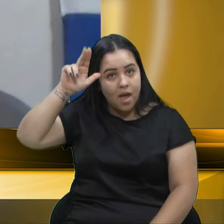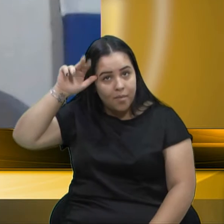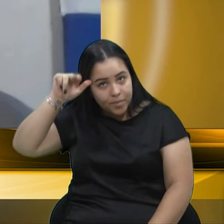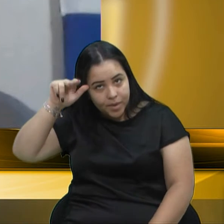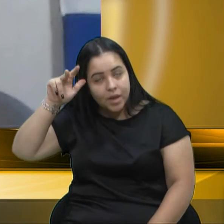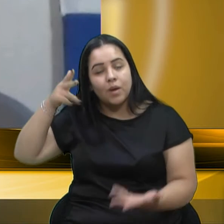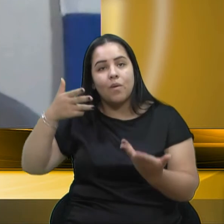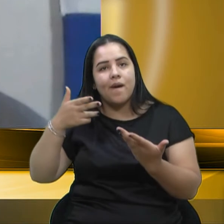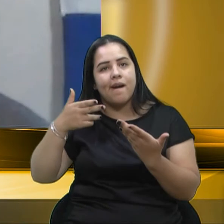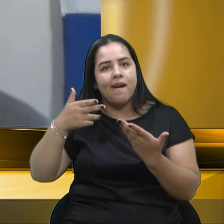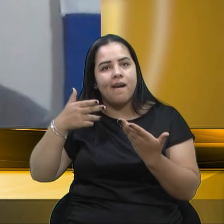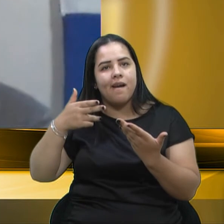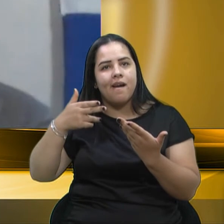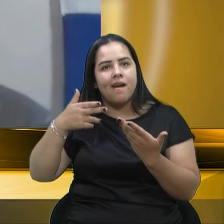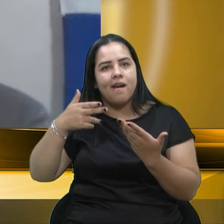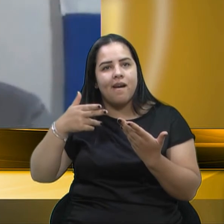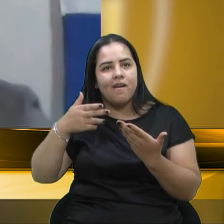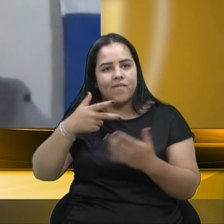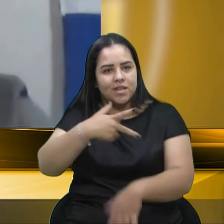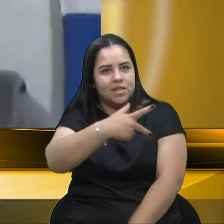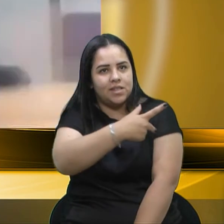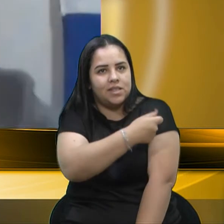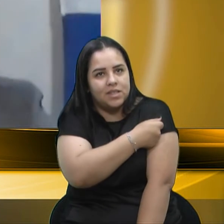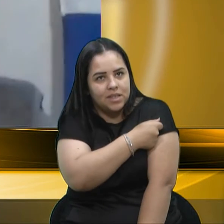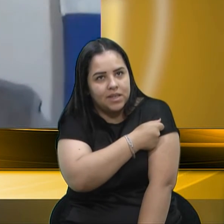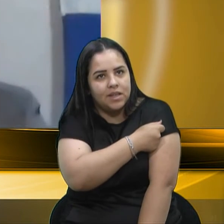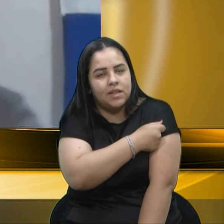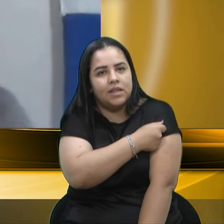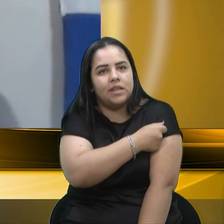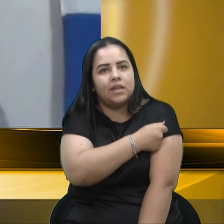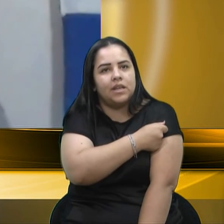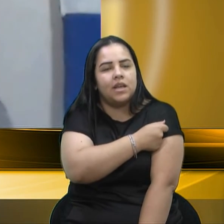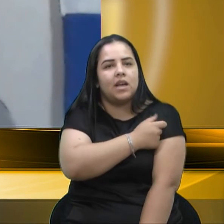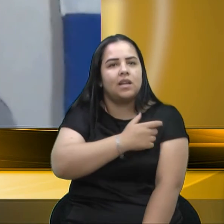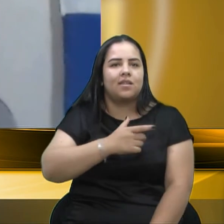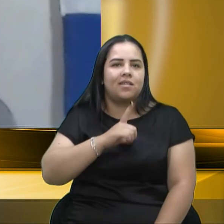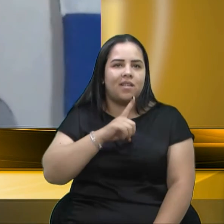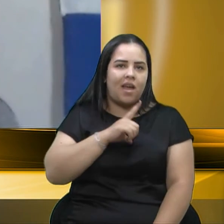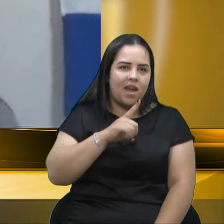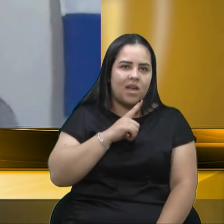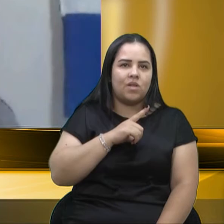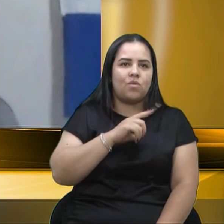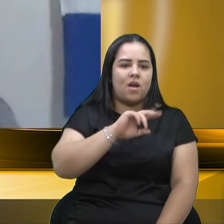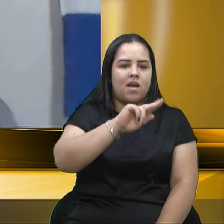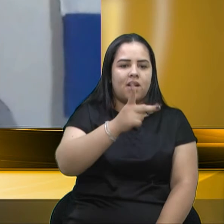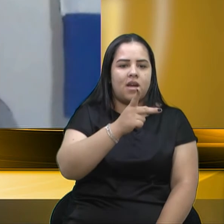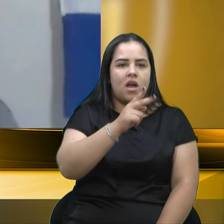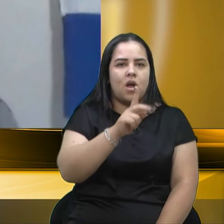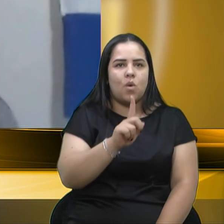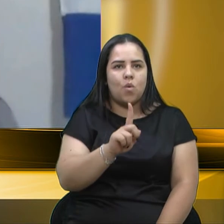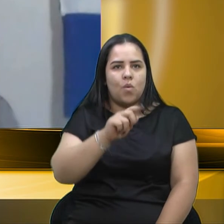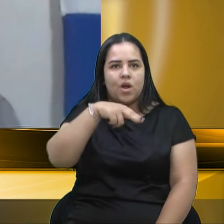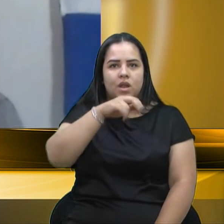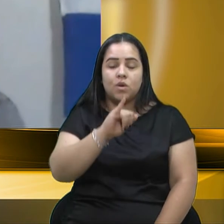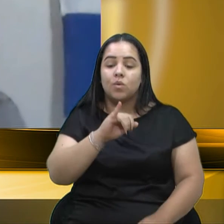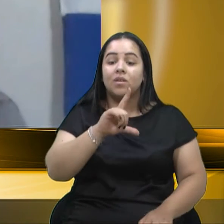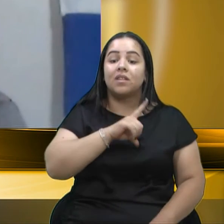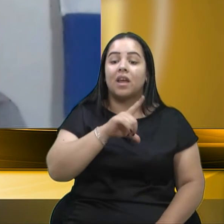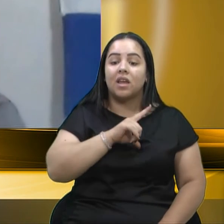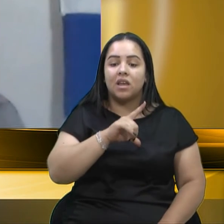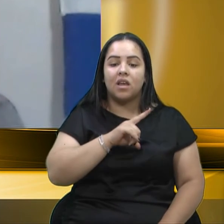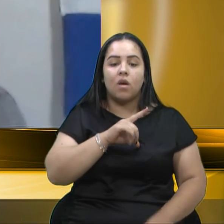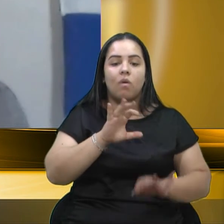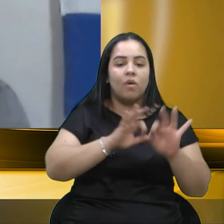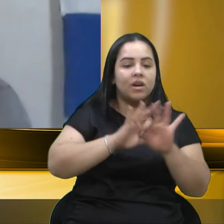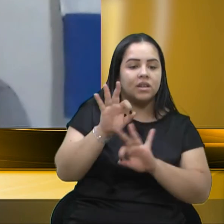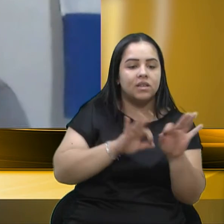disso, então vai virar mais uma vacinação no meio de toda essa questão da pandemia. Isso tem que ser muito bem organizado pelos